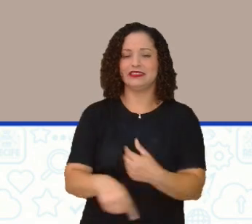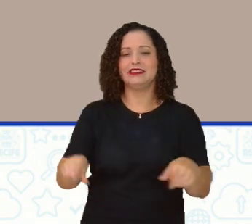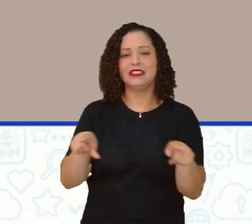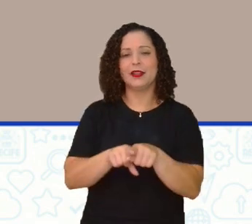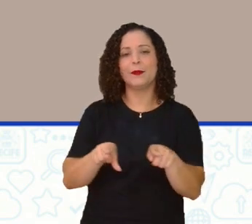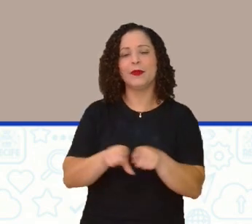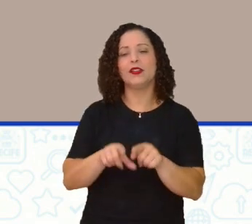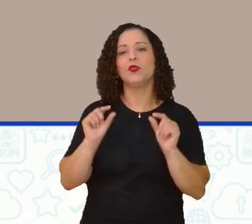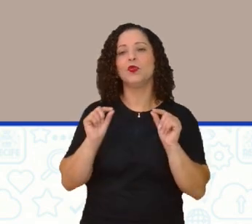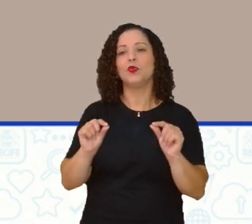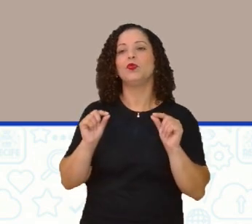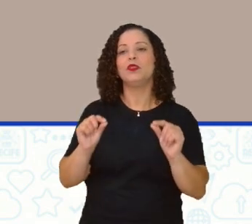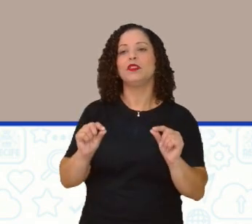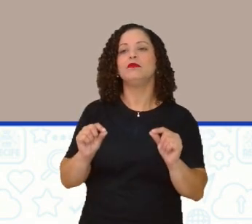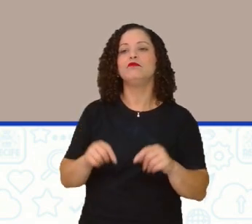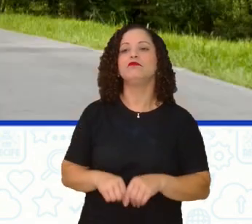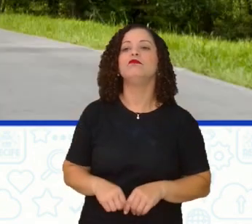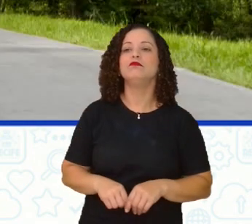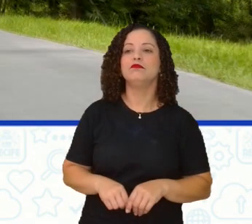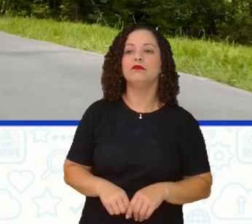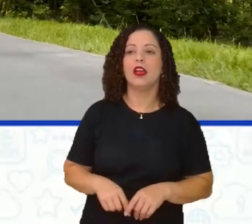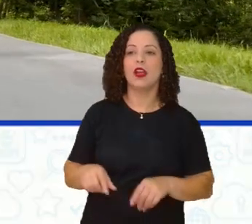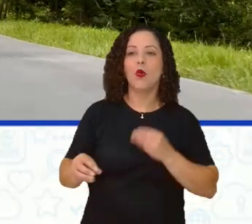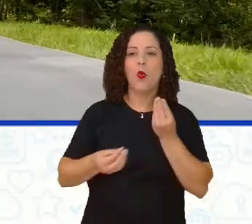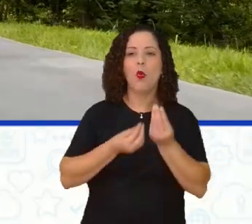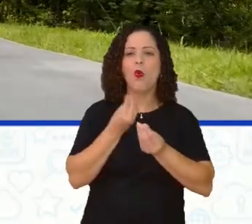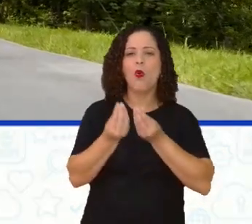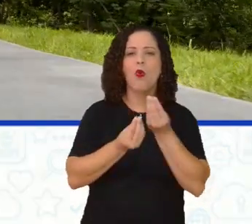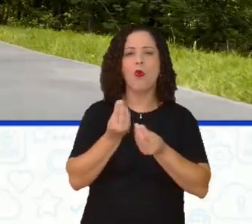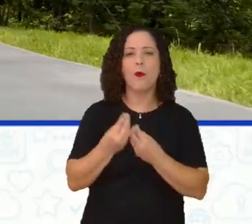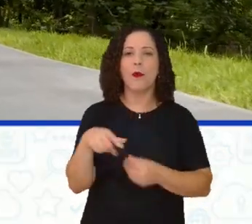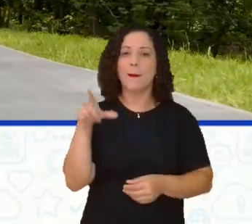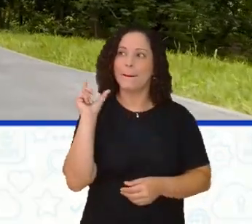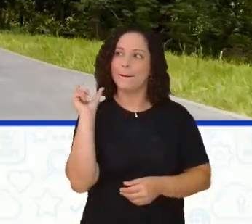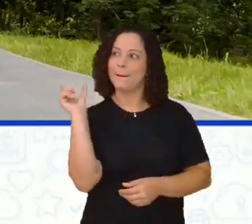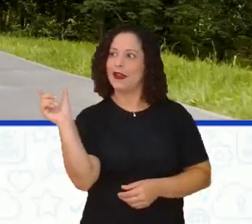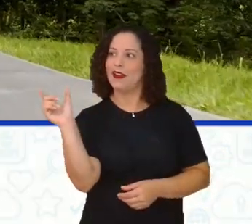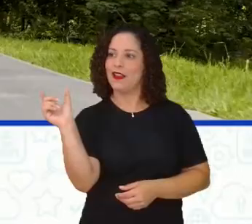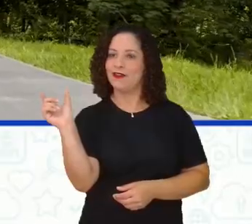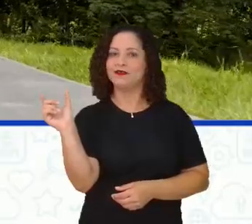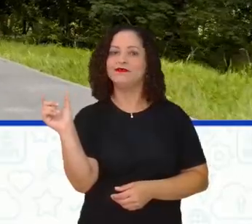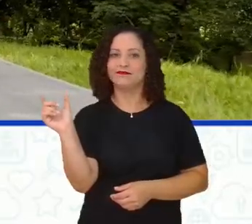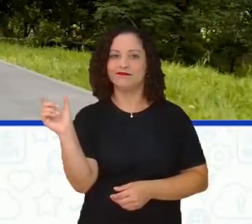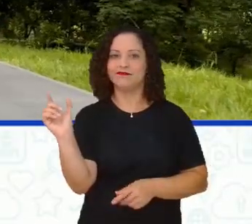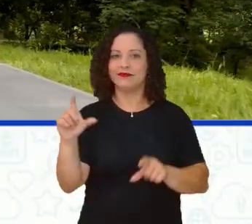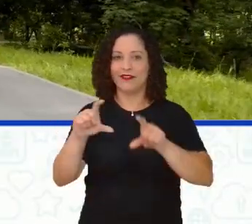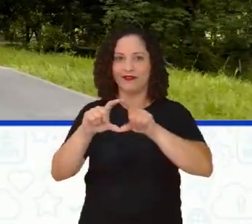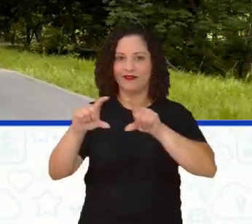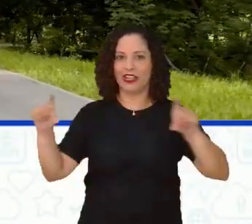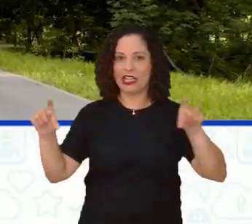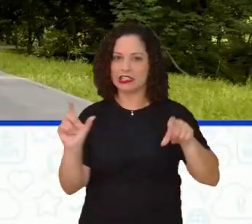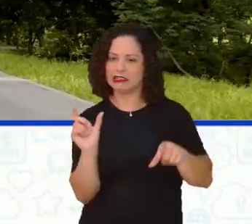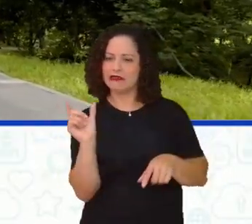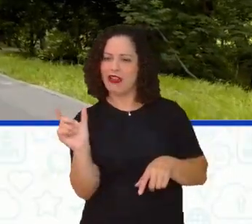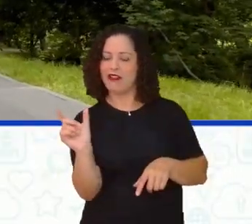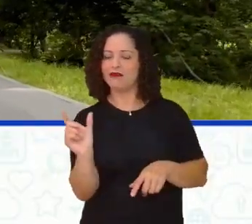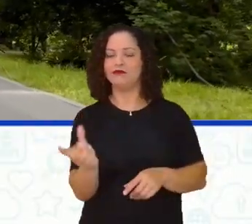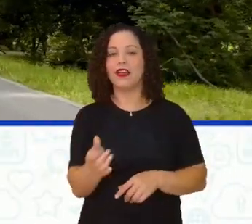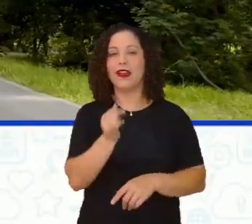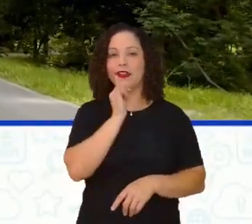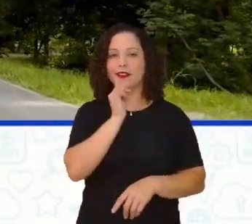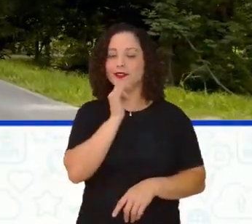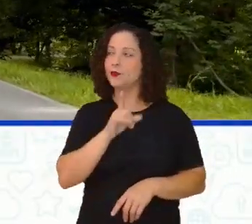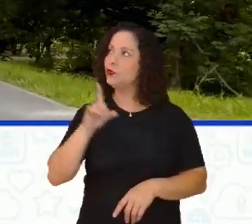de posicionamento da palavra na oração. Então, veja esse exemplo aqui. Todos deveriam fazer